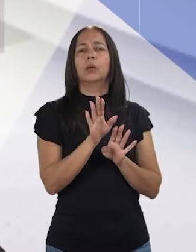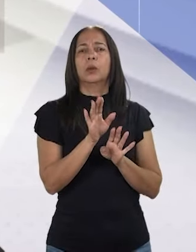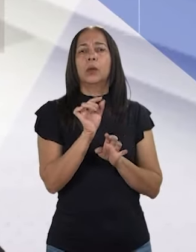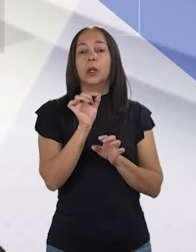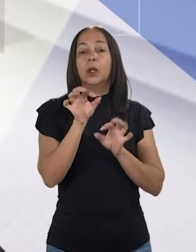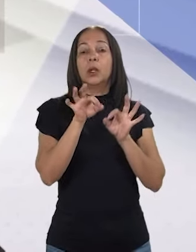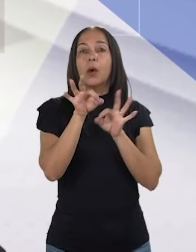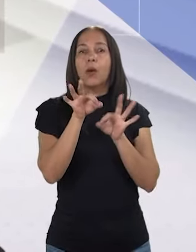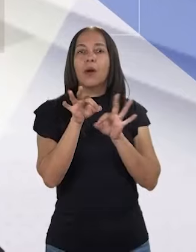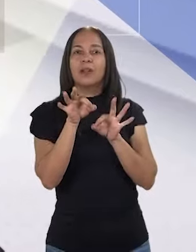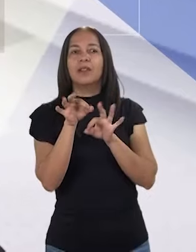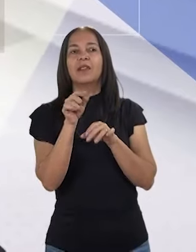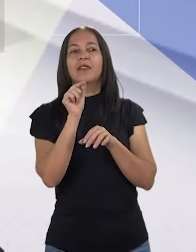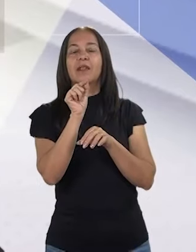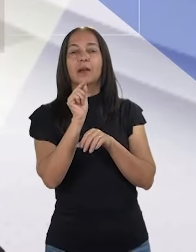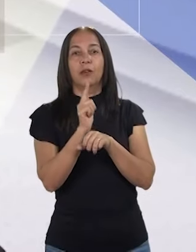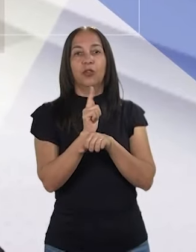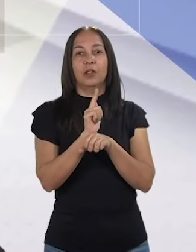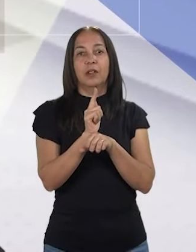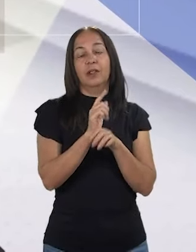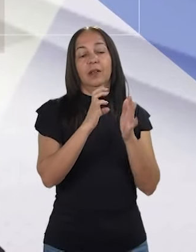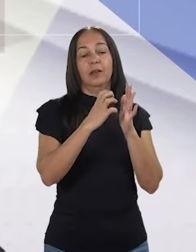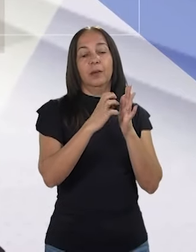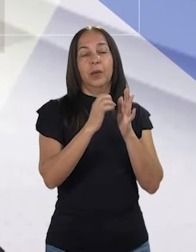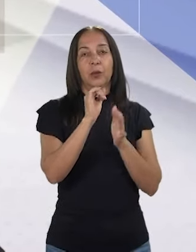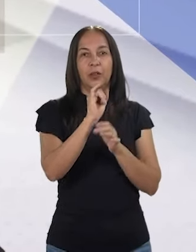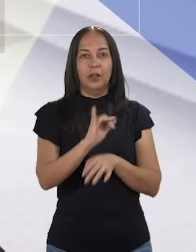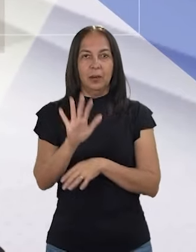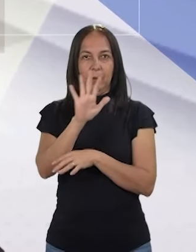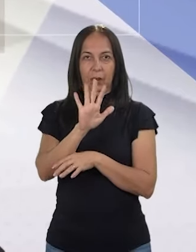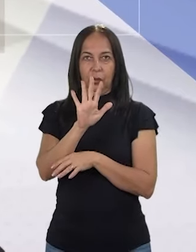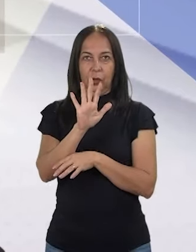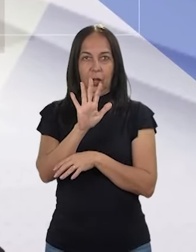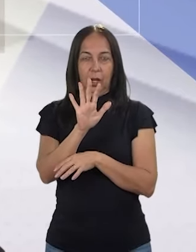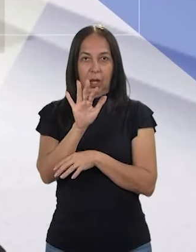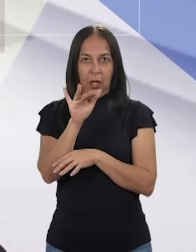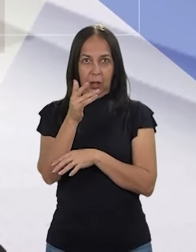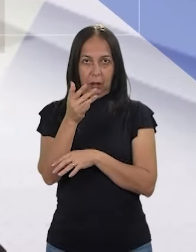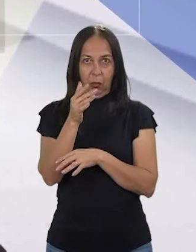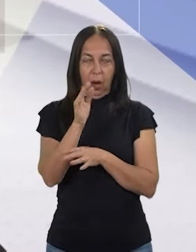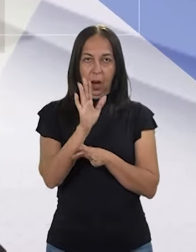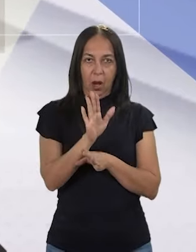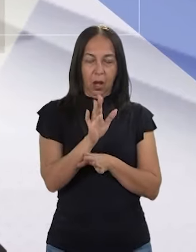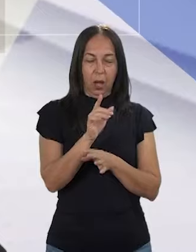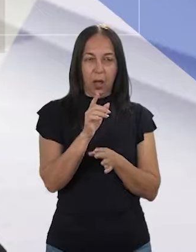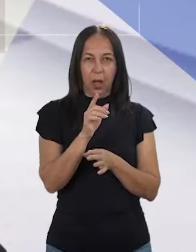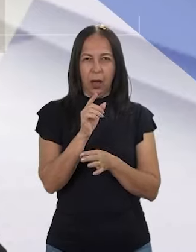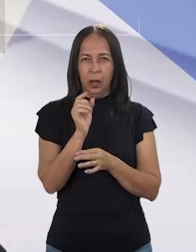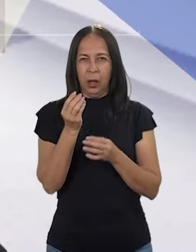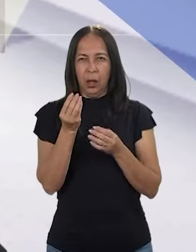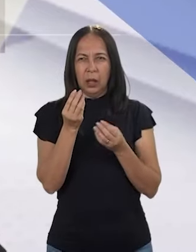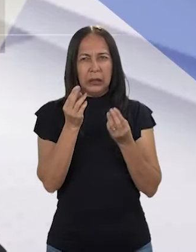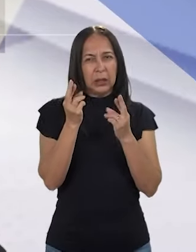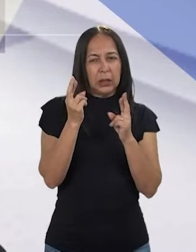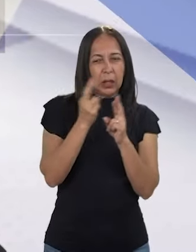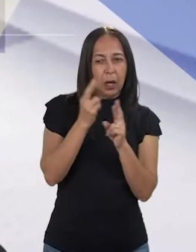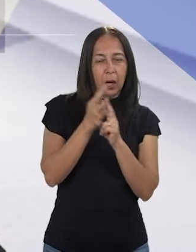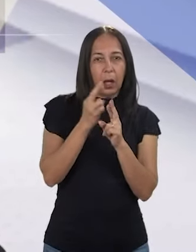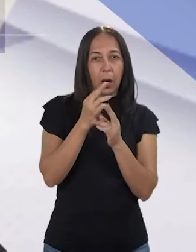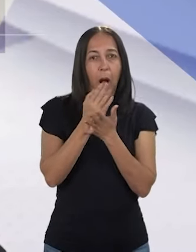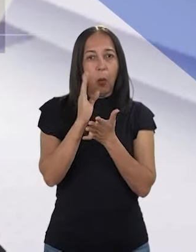é feita pelos organizadores por quem gerencia esses bancos de imagens e essas imagens elas são tadas ou seja elas são